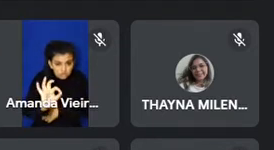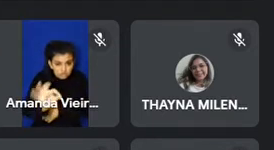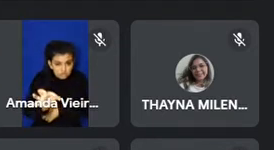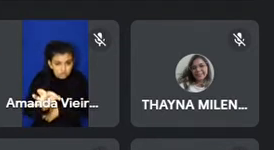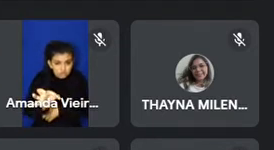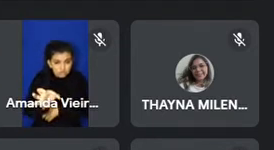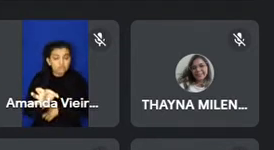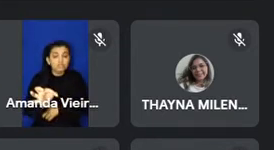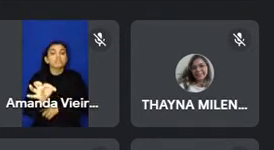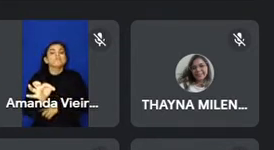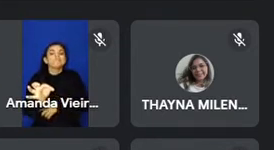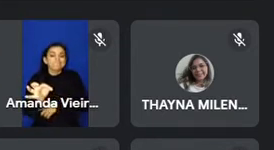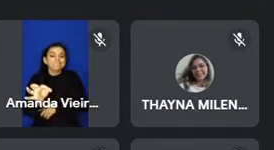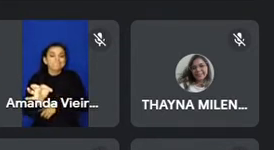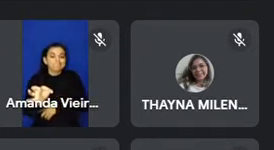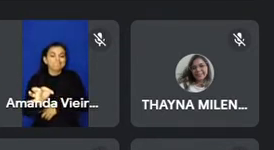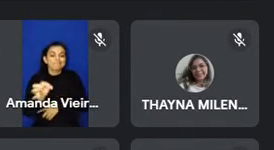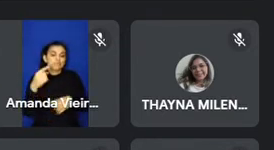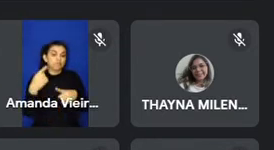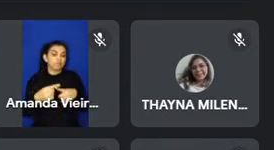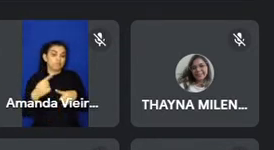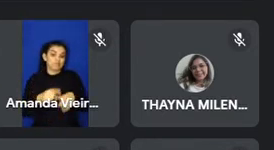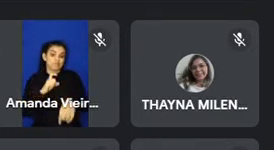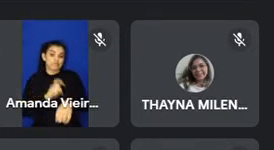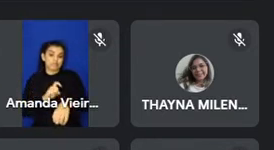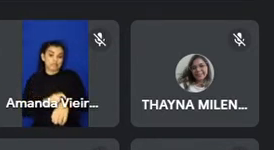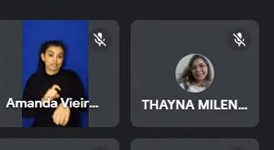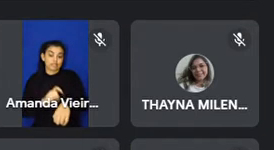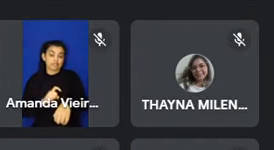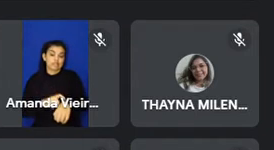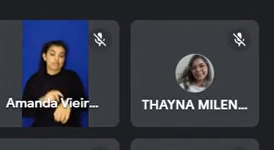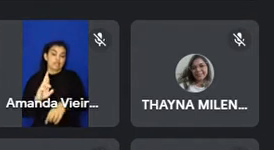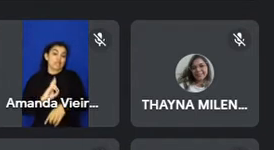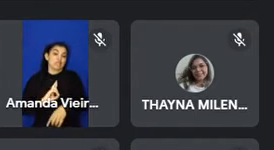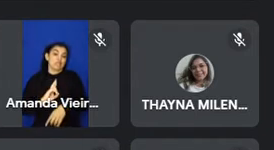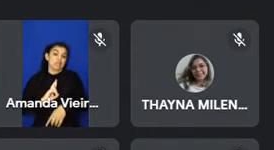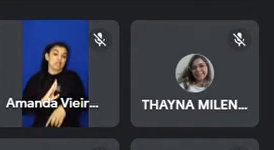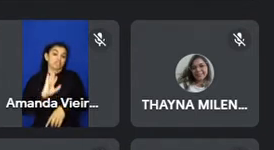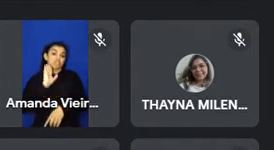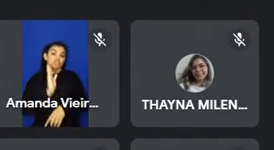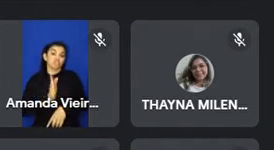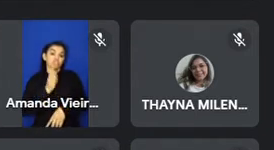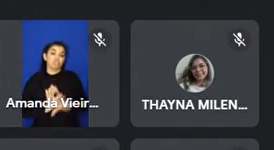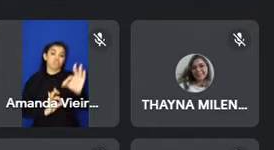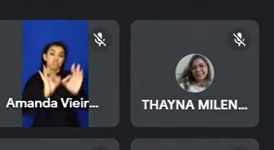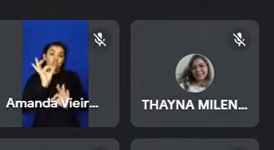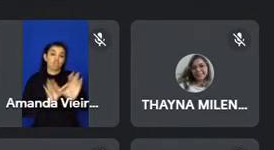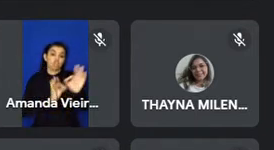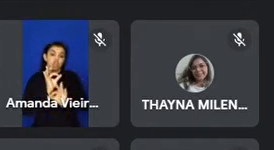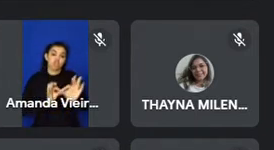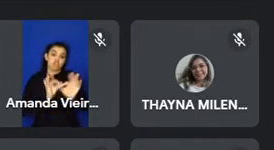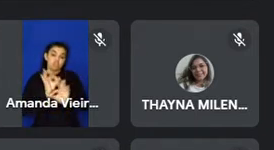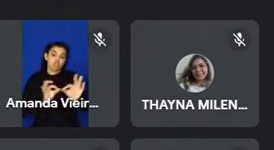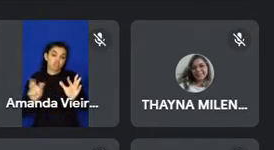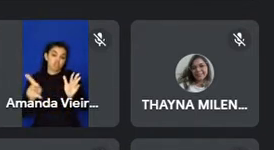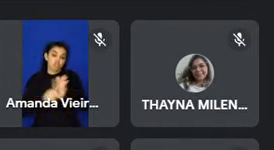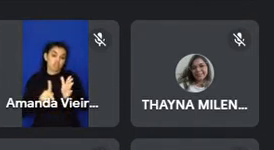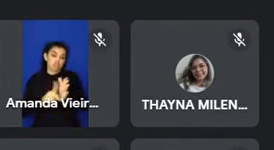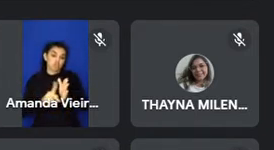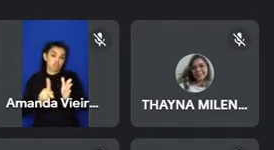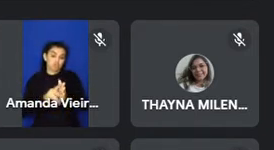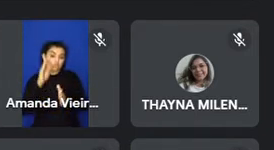não levou tempo para preparar a resposta, né? Ele já recebeu tudo pronto. Quem levou o tempo para preparar esse